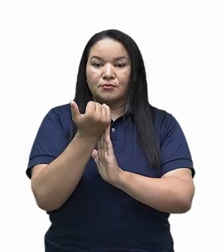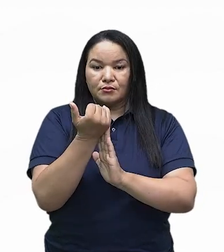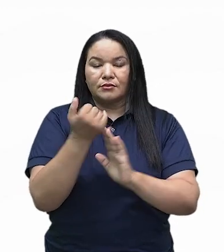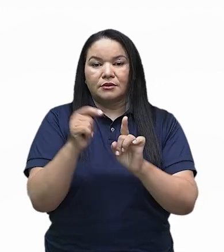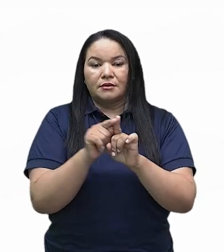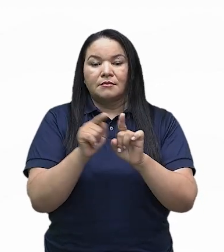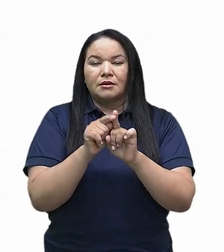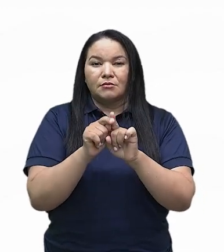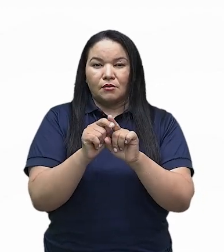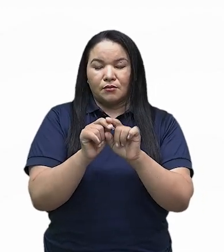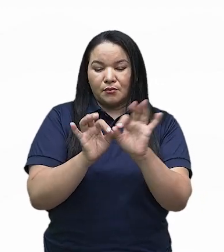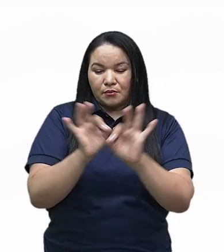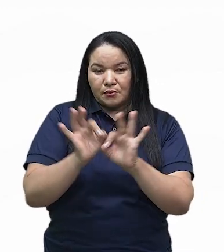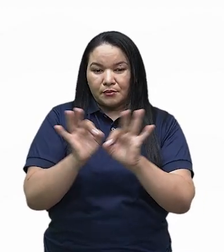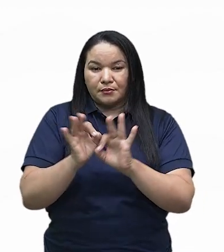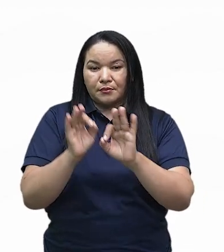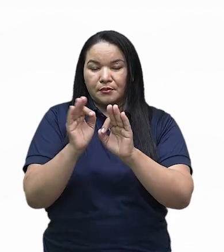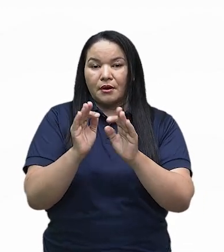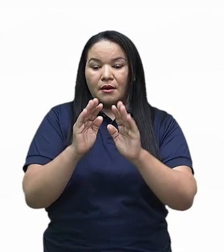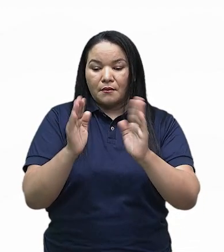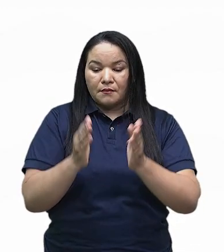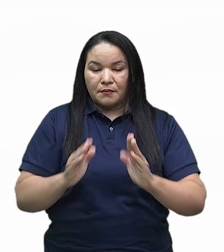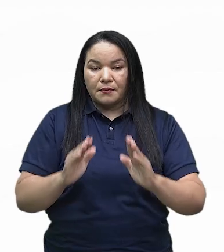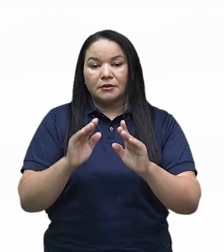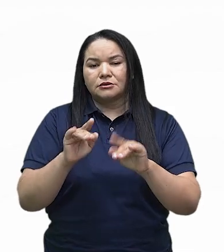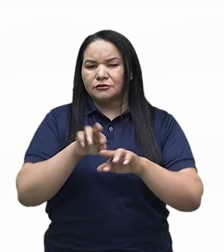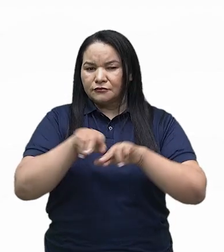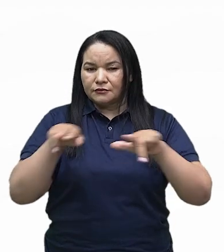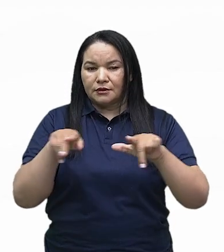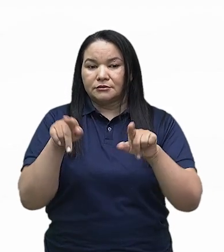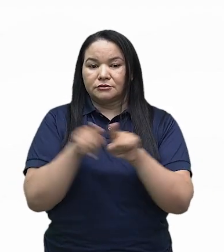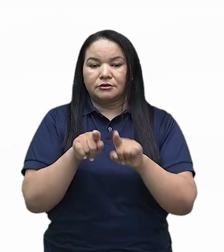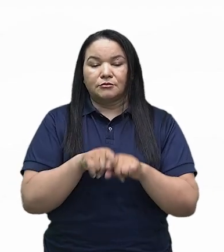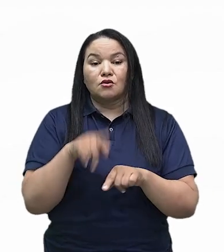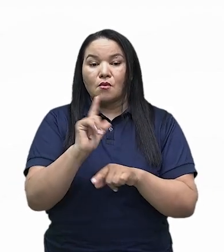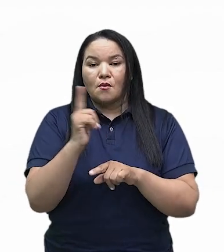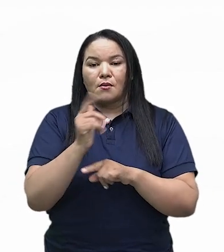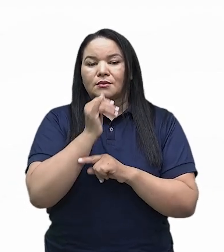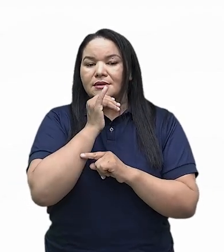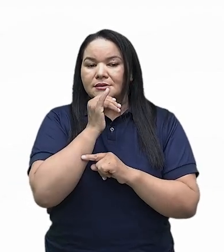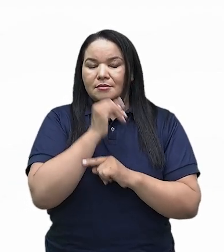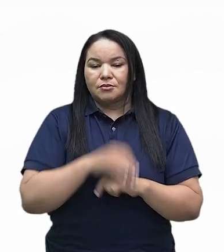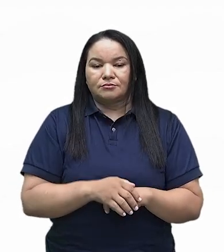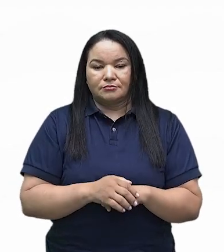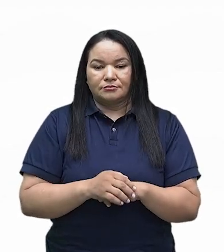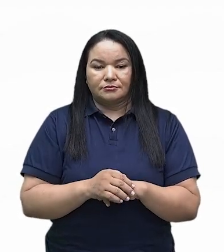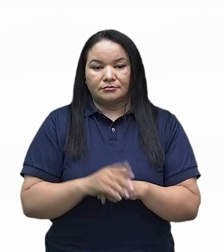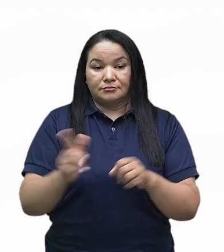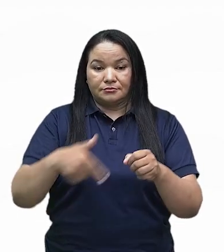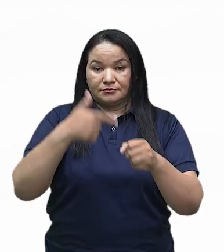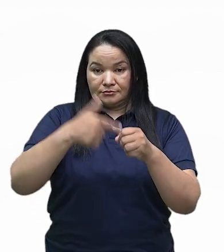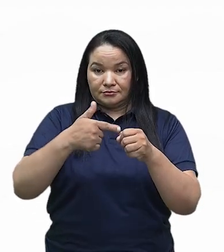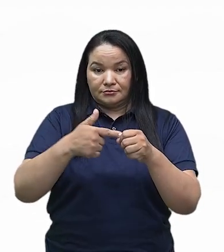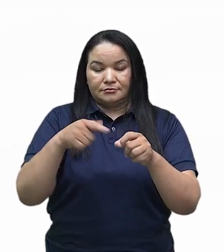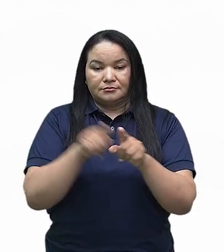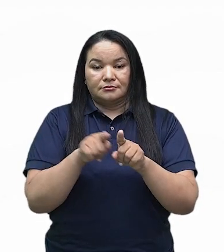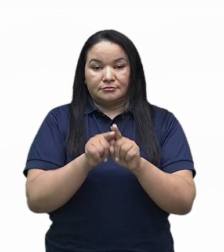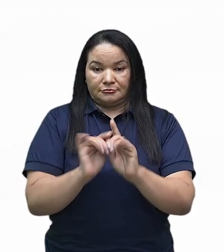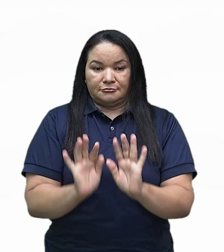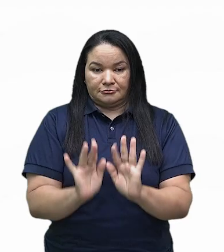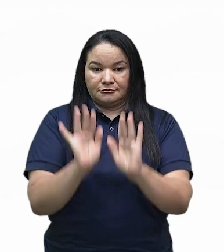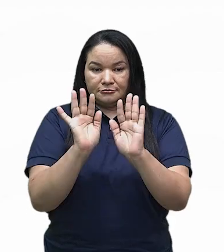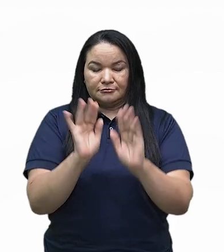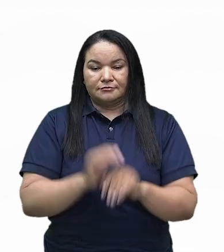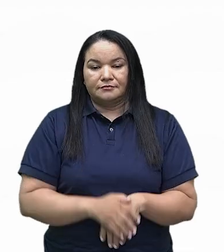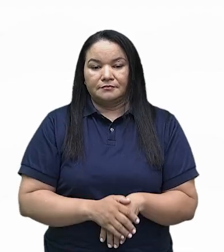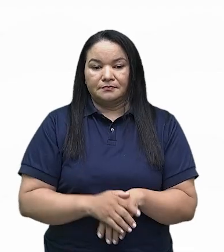peças e estruturas. Mais um exemplo prático agora, o dos combustíveis e gases, né? Começando